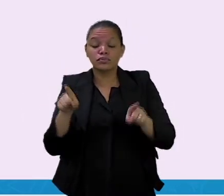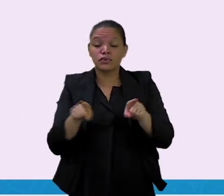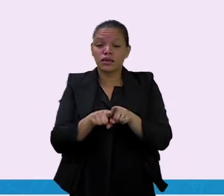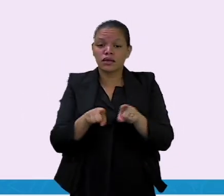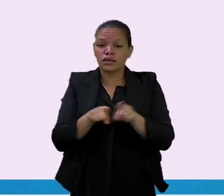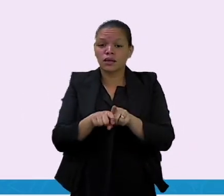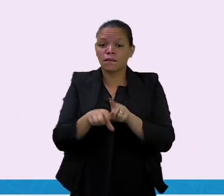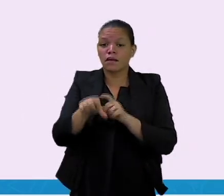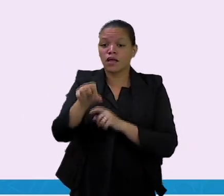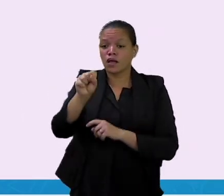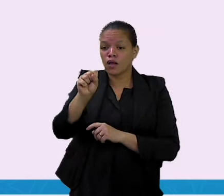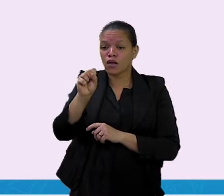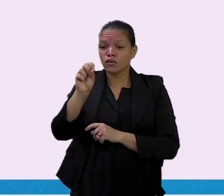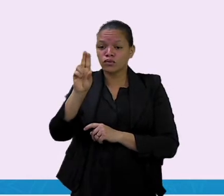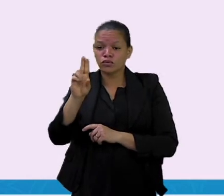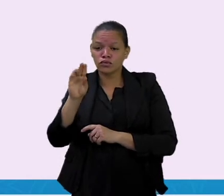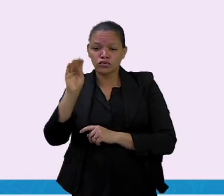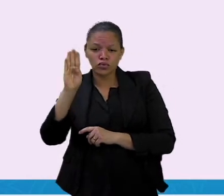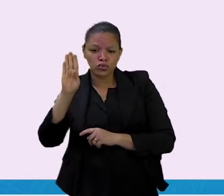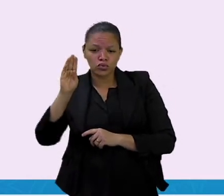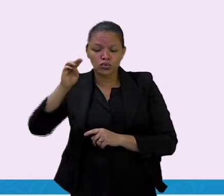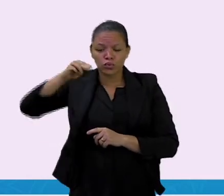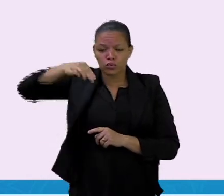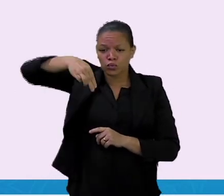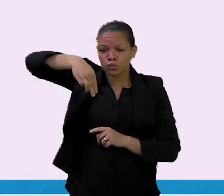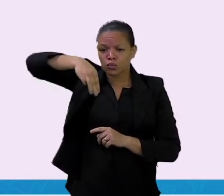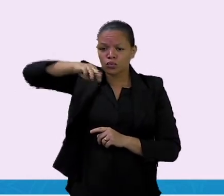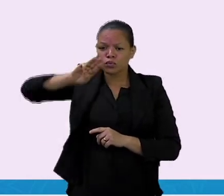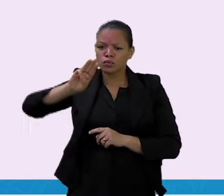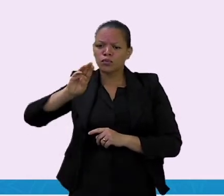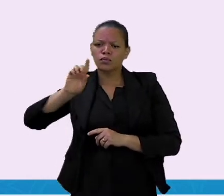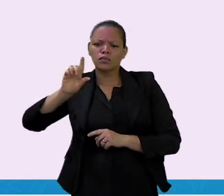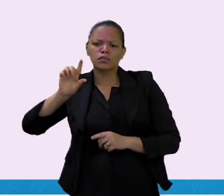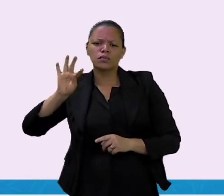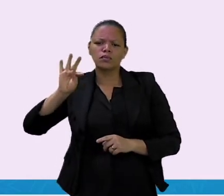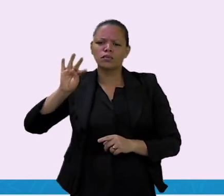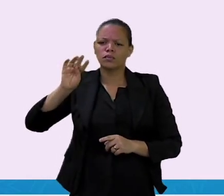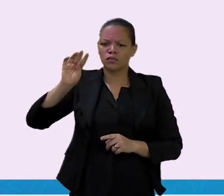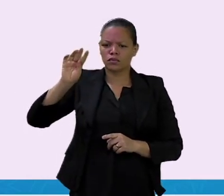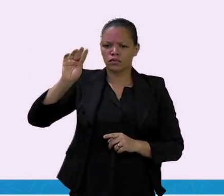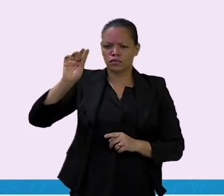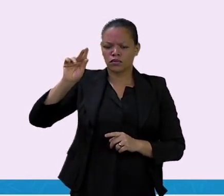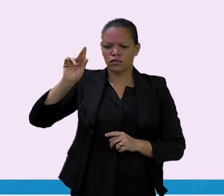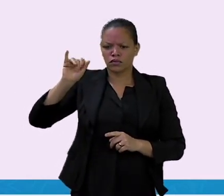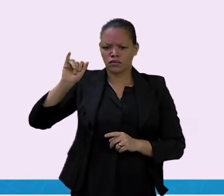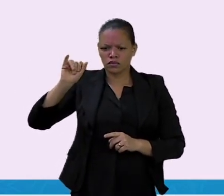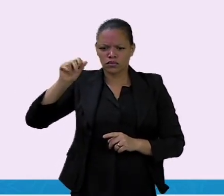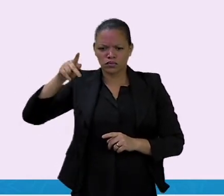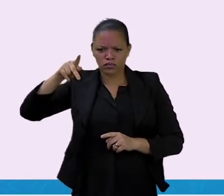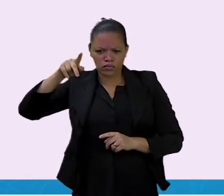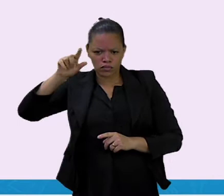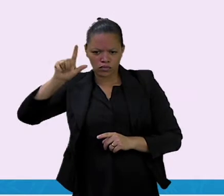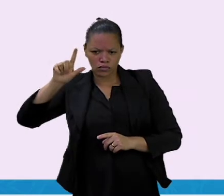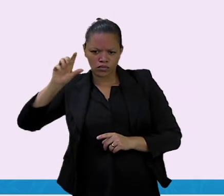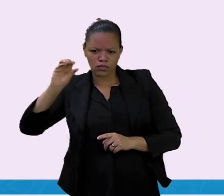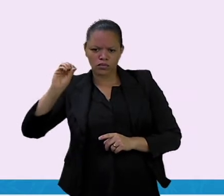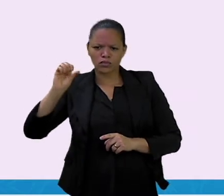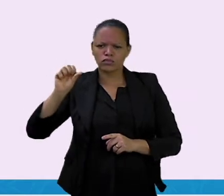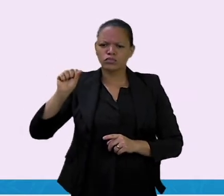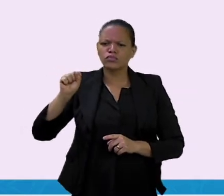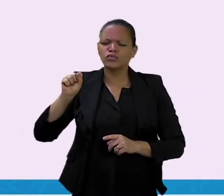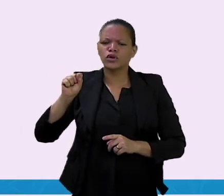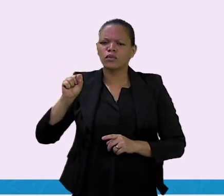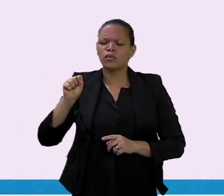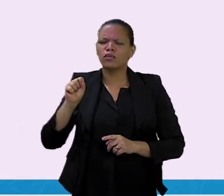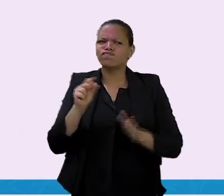nomenclaturas, alguns símbolos e unidades que são utilizados além da grama e do quilograma. Existem